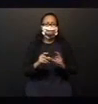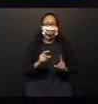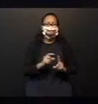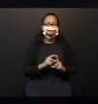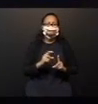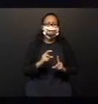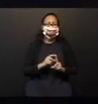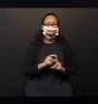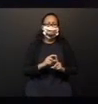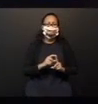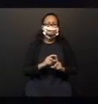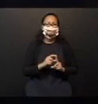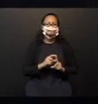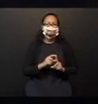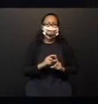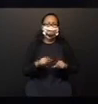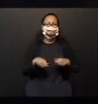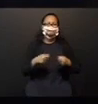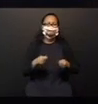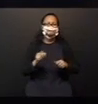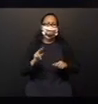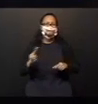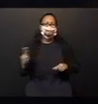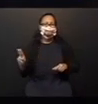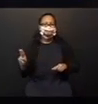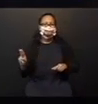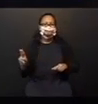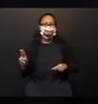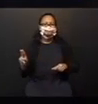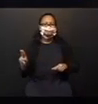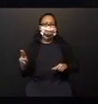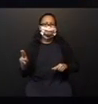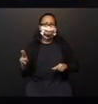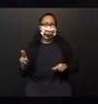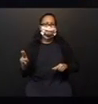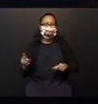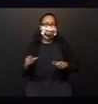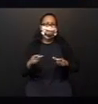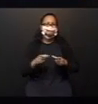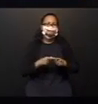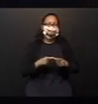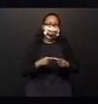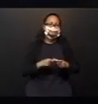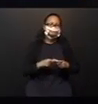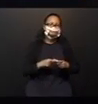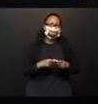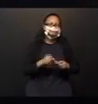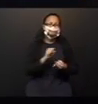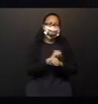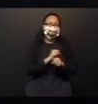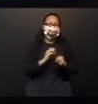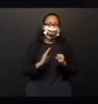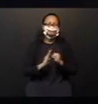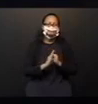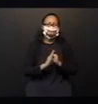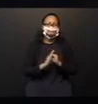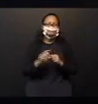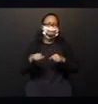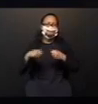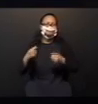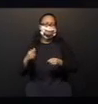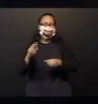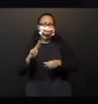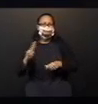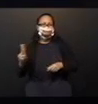Palavras que nomeiam pertencem à classe dos substantivos, ou seja, tudo aquilo que dá nome para as coisas.